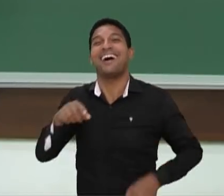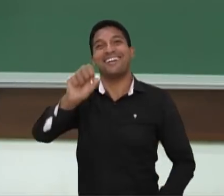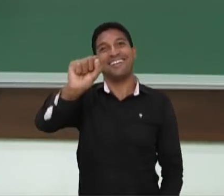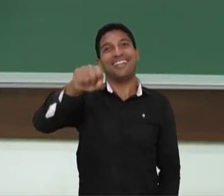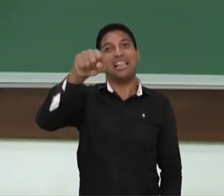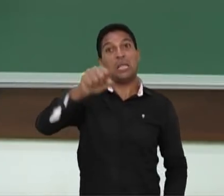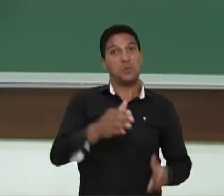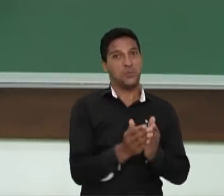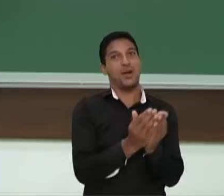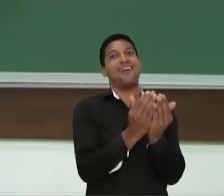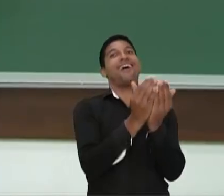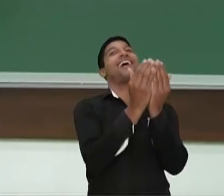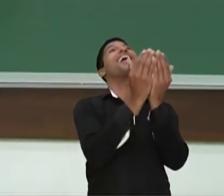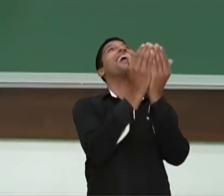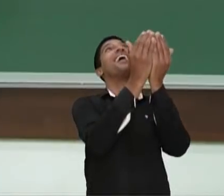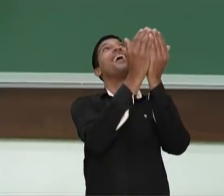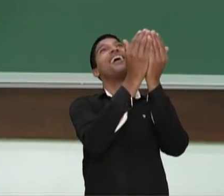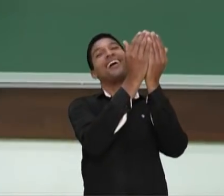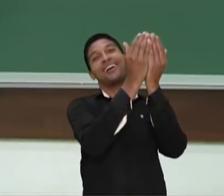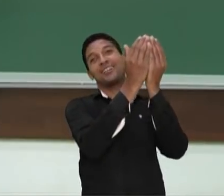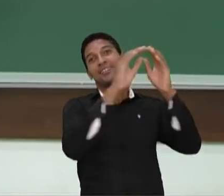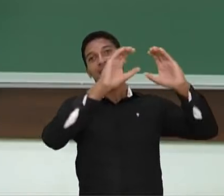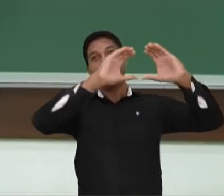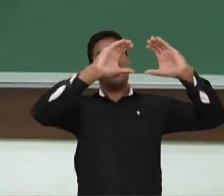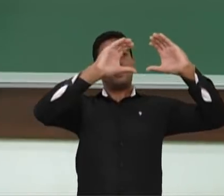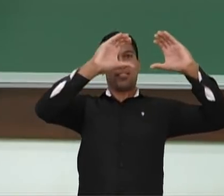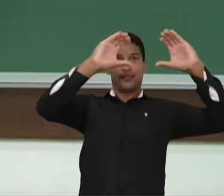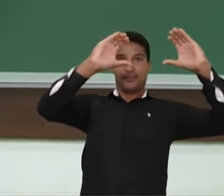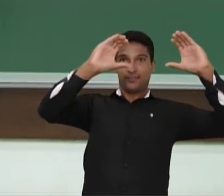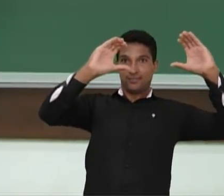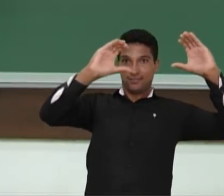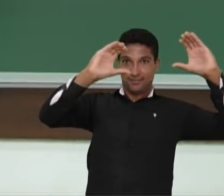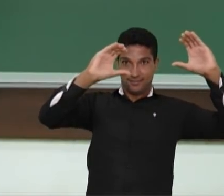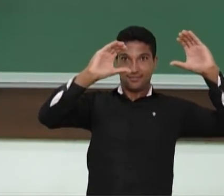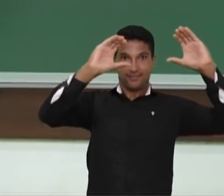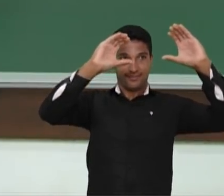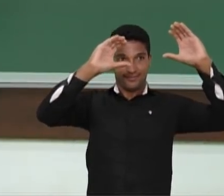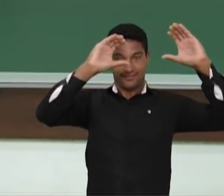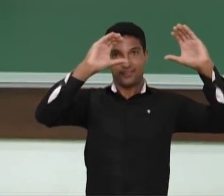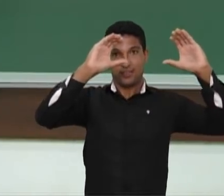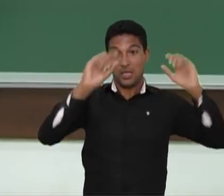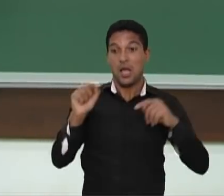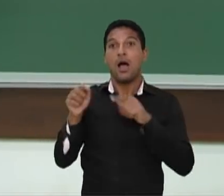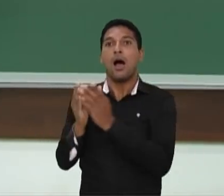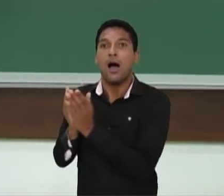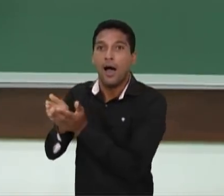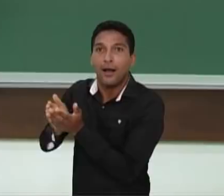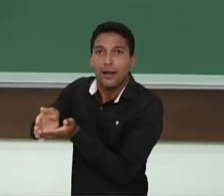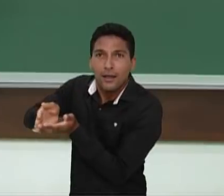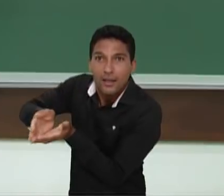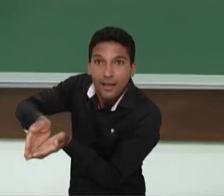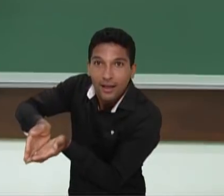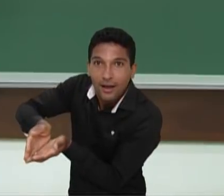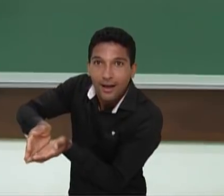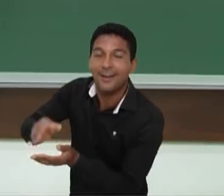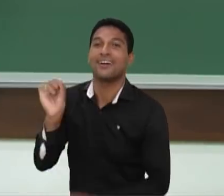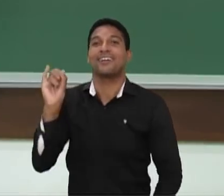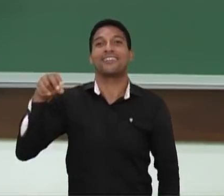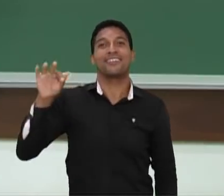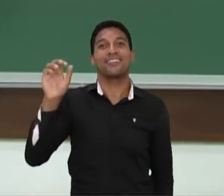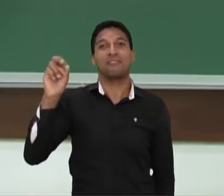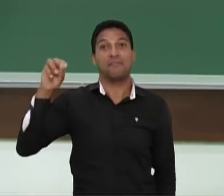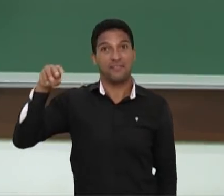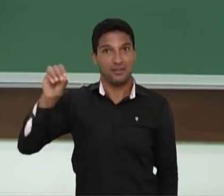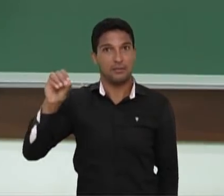Isso, uma levava ao paraíso, que era, né, almejado por todos. E uma barca que ia para o inferno, ou